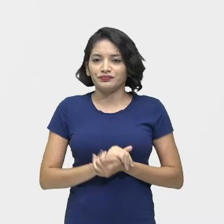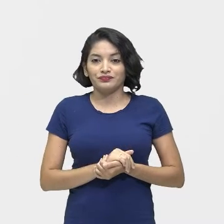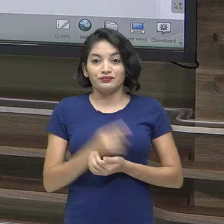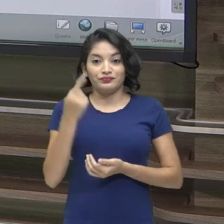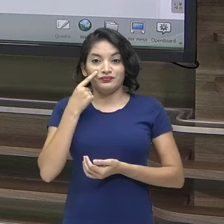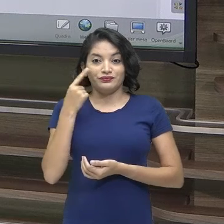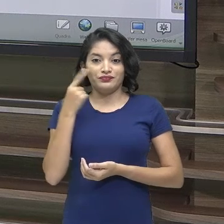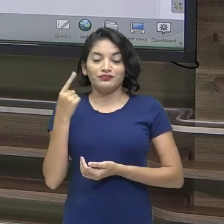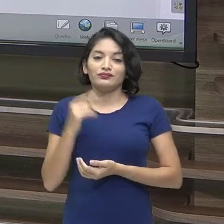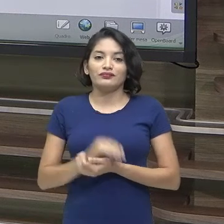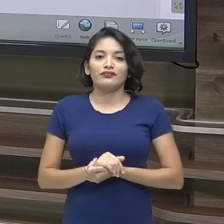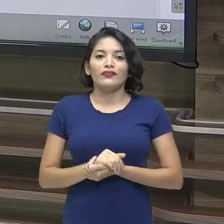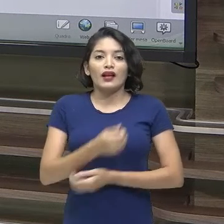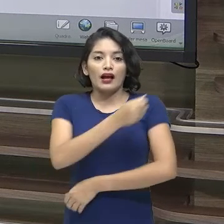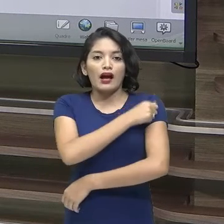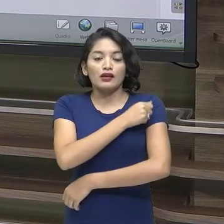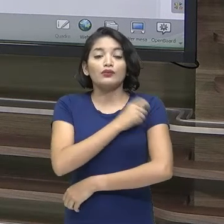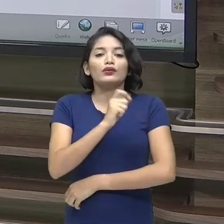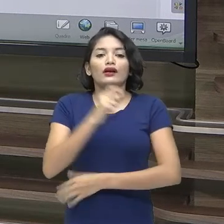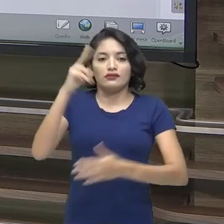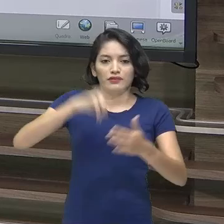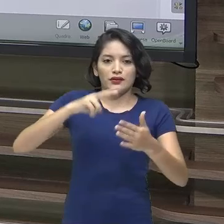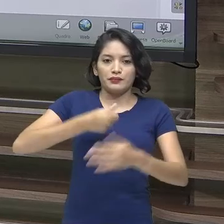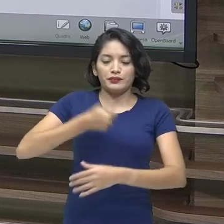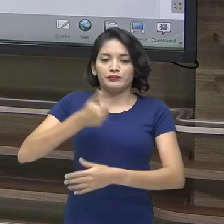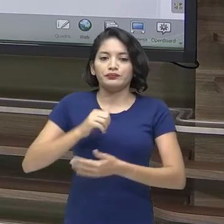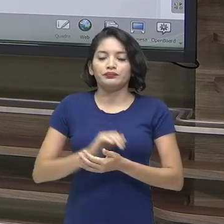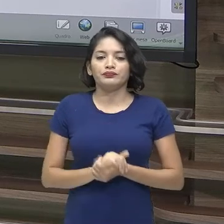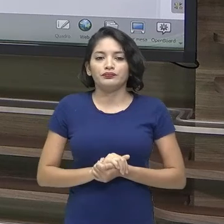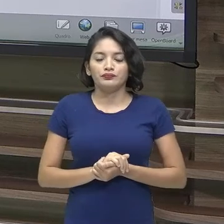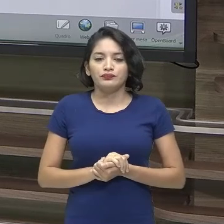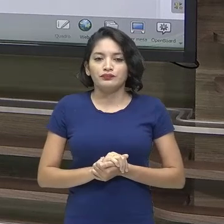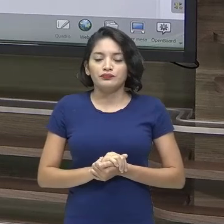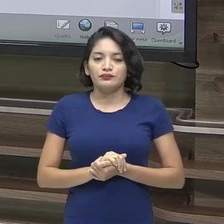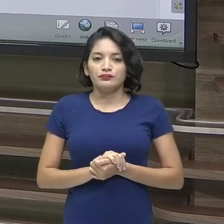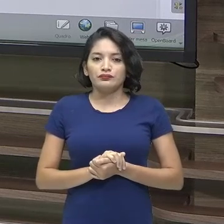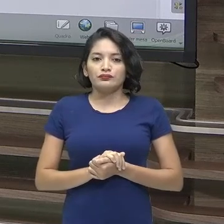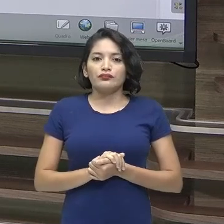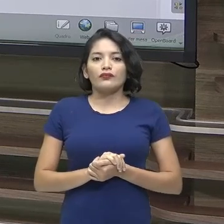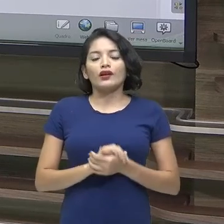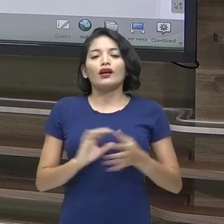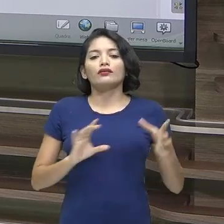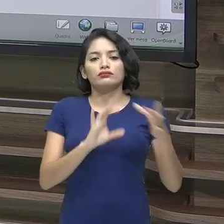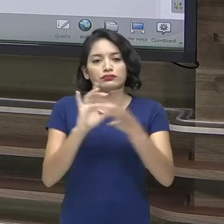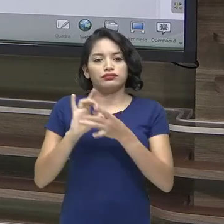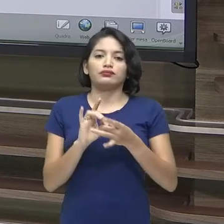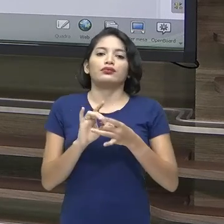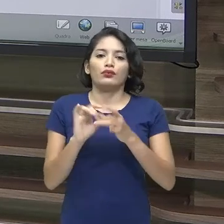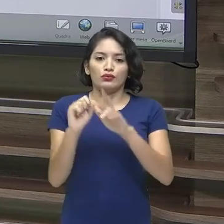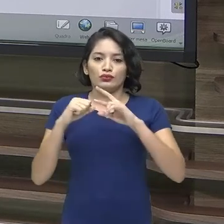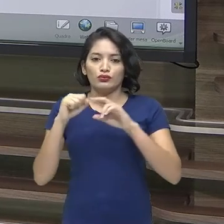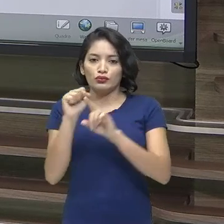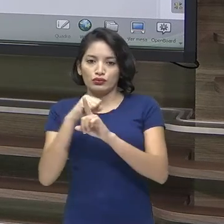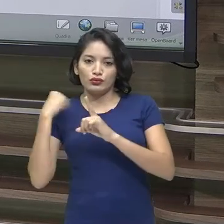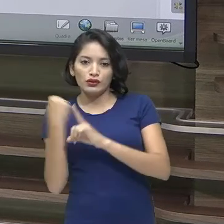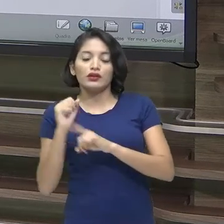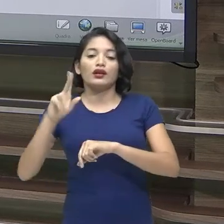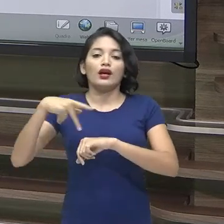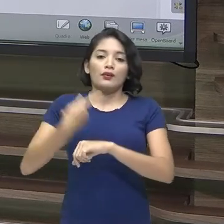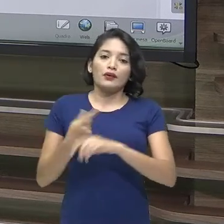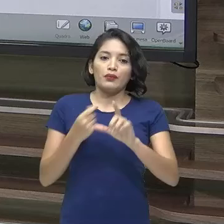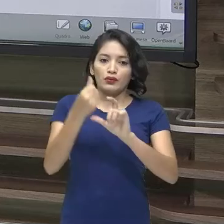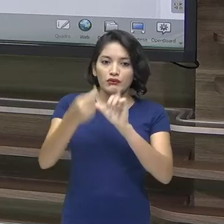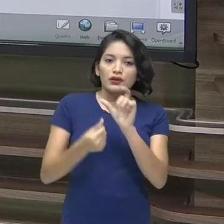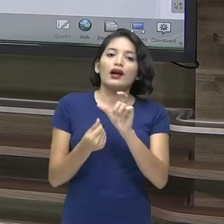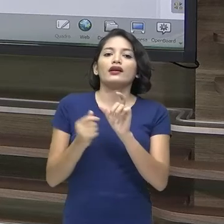diz aí a Ruth. Deixa eu primeiro ler a resposta da Ruth. Consolidar o socialismo por meio do capitalismo para depois por fim ir a este.